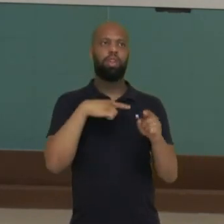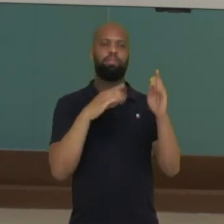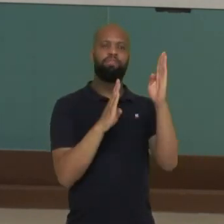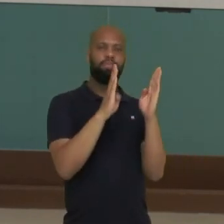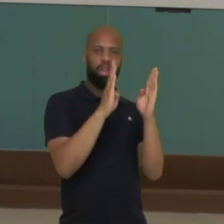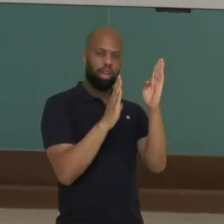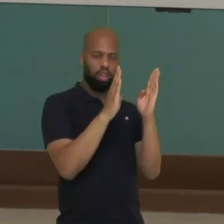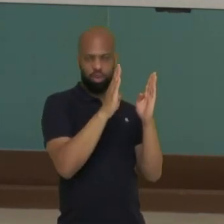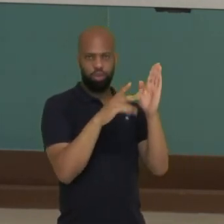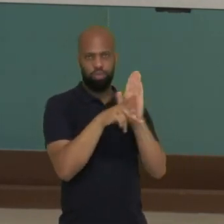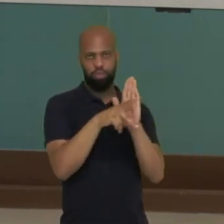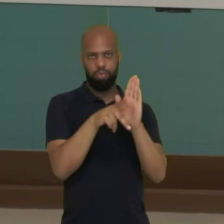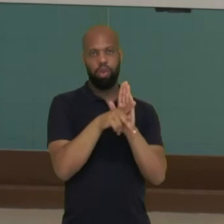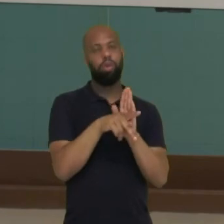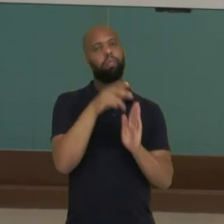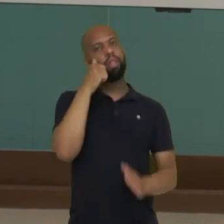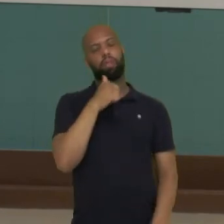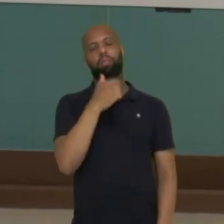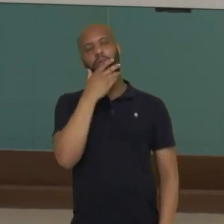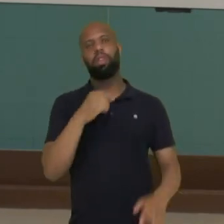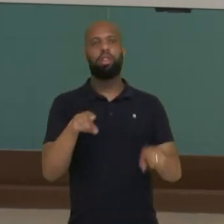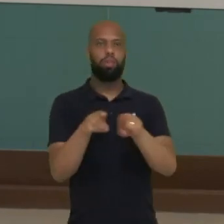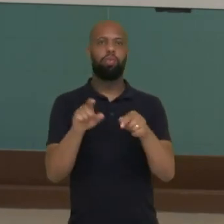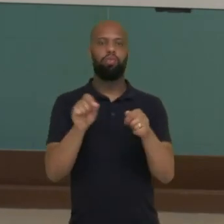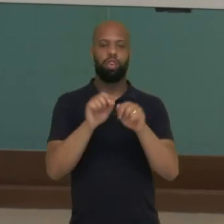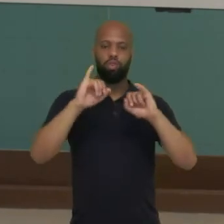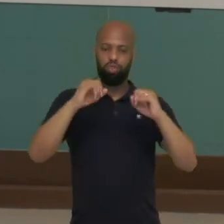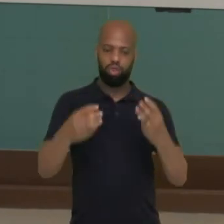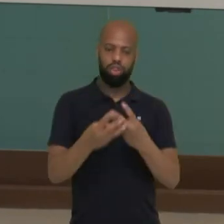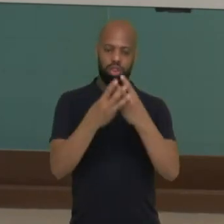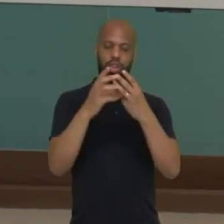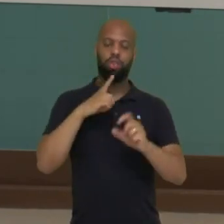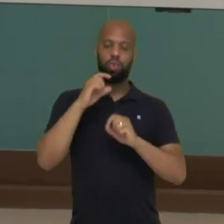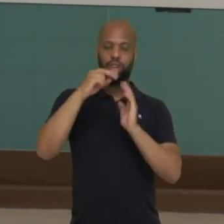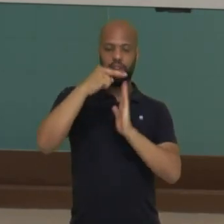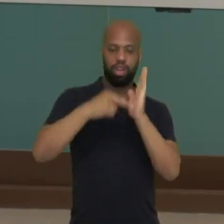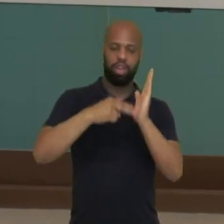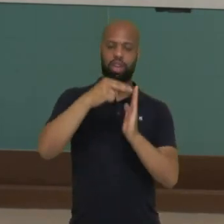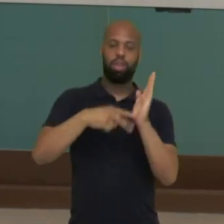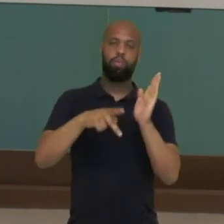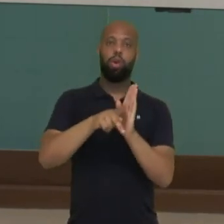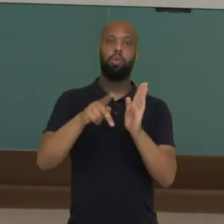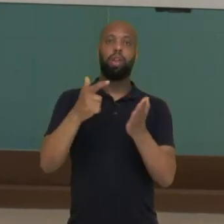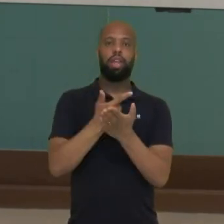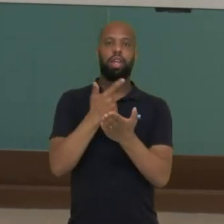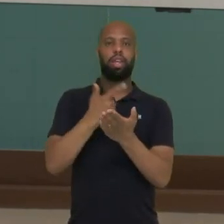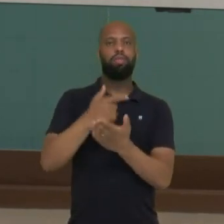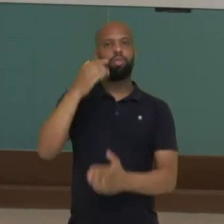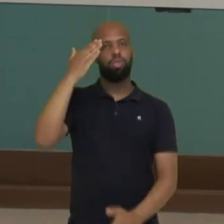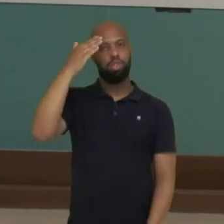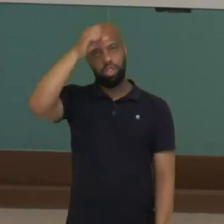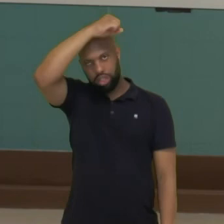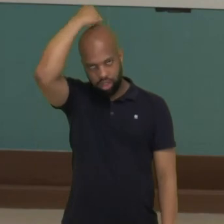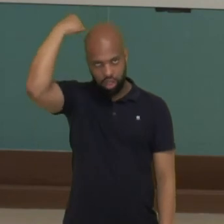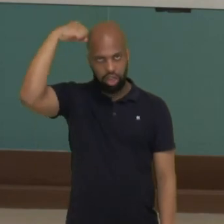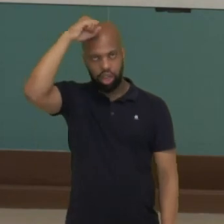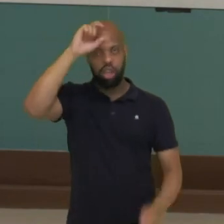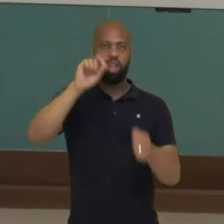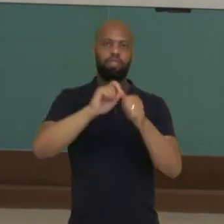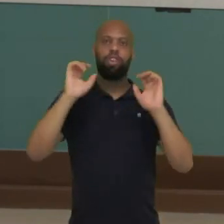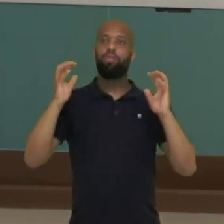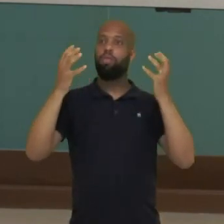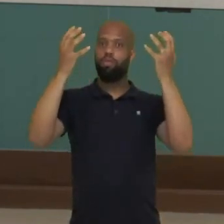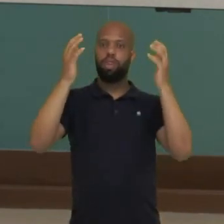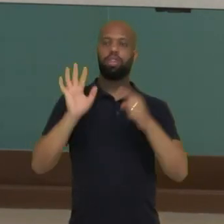mitzvah para os meninos, bar mitzvah para as meninas. No judaísmo eles fazem uma leitura do Torá e uma grande festa, apresentando o menino e a